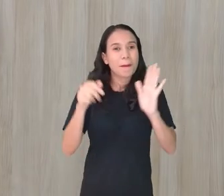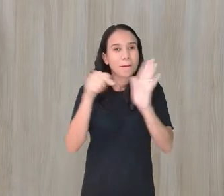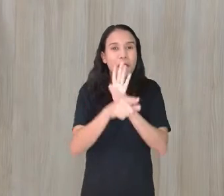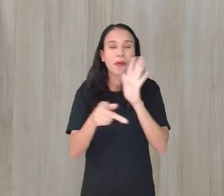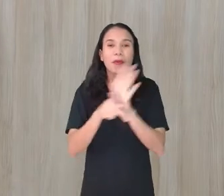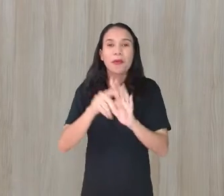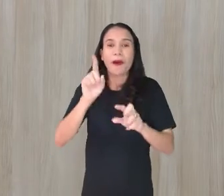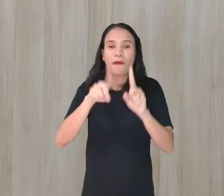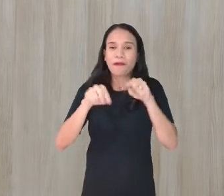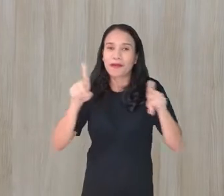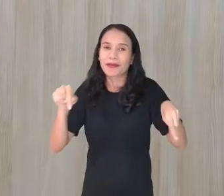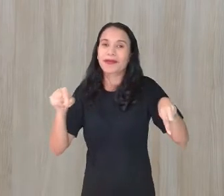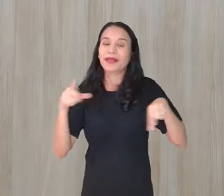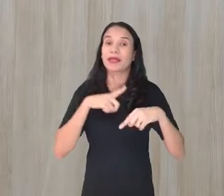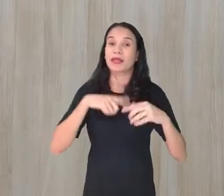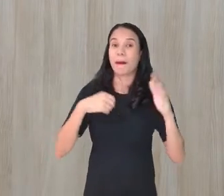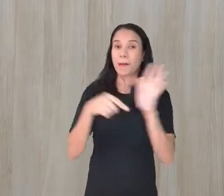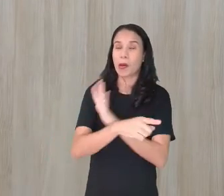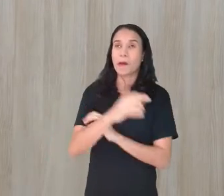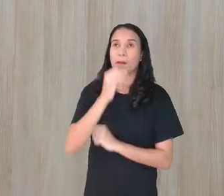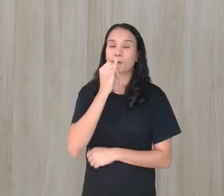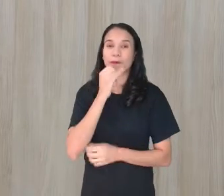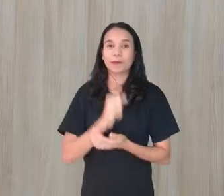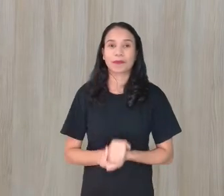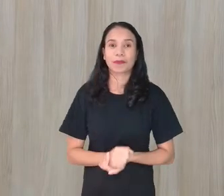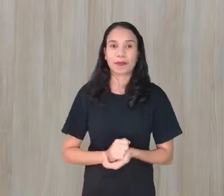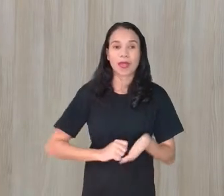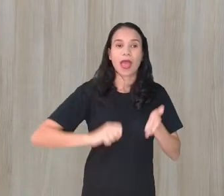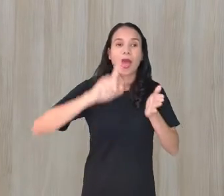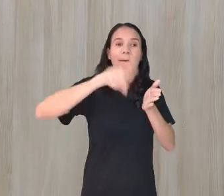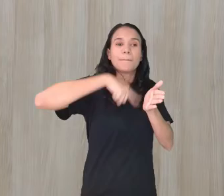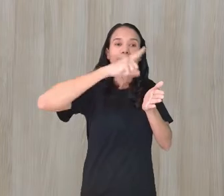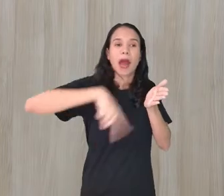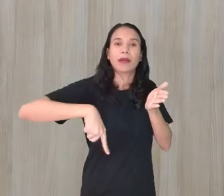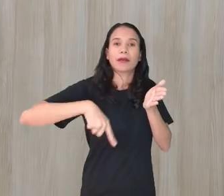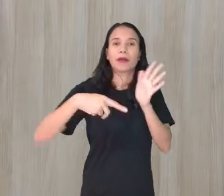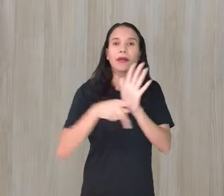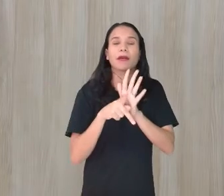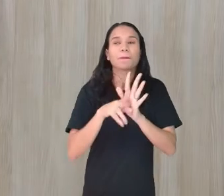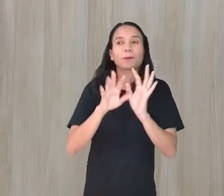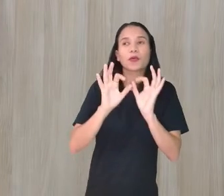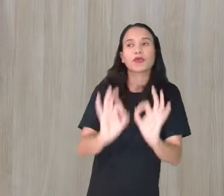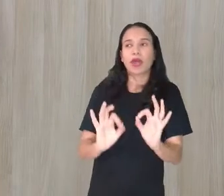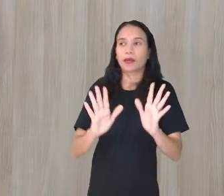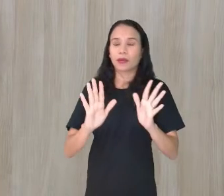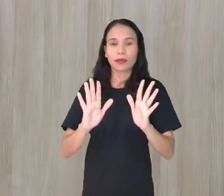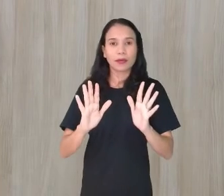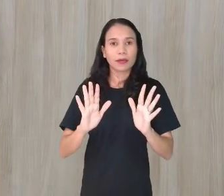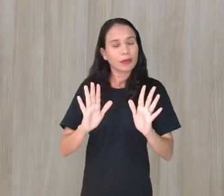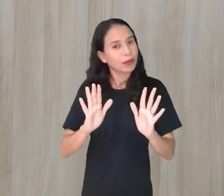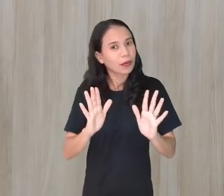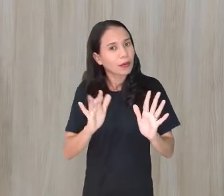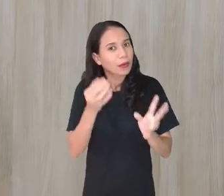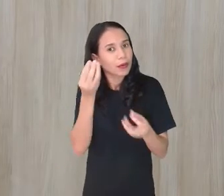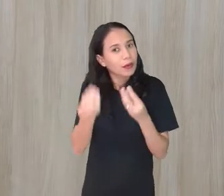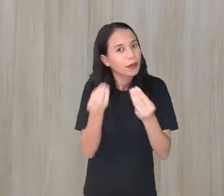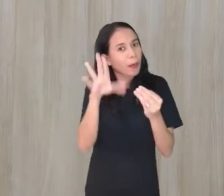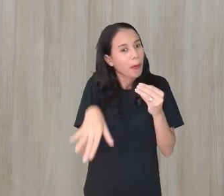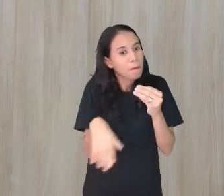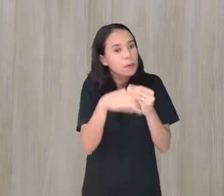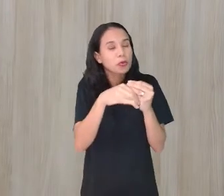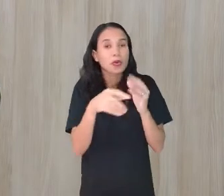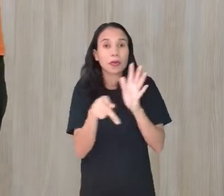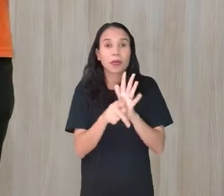da avaliação. Tinha até questão que era assim: assinale a alternativa correta. E ele colocou